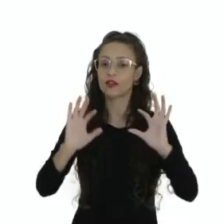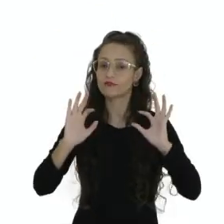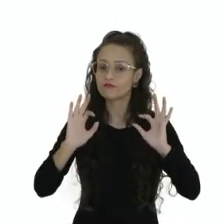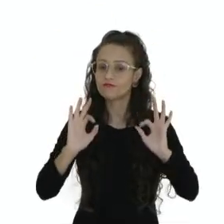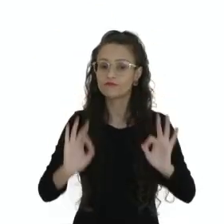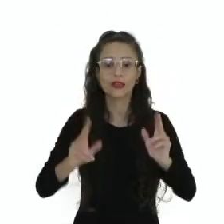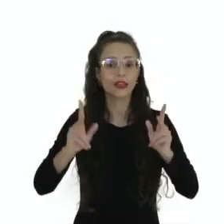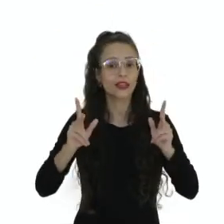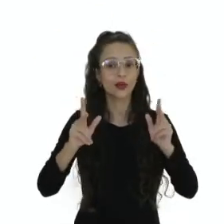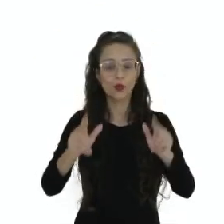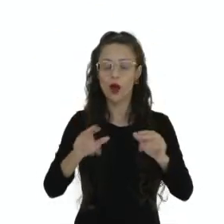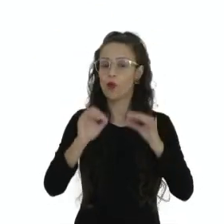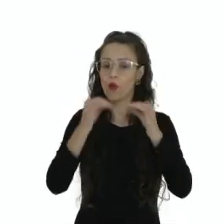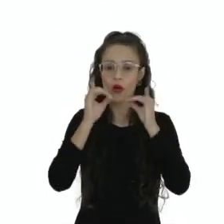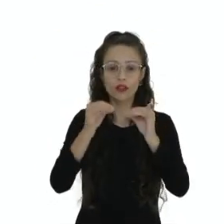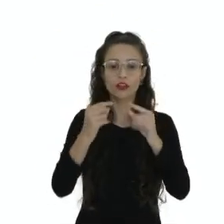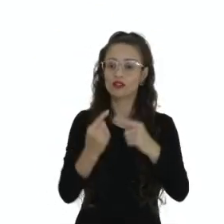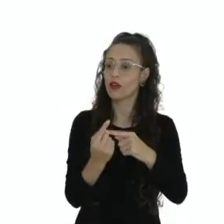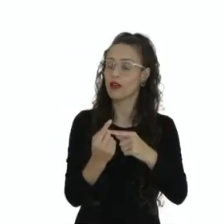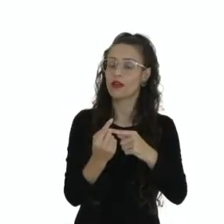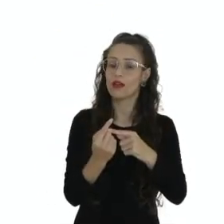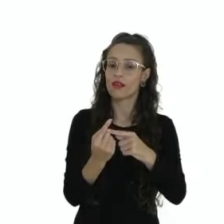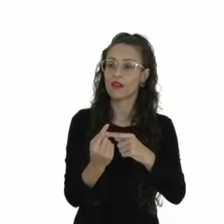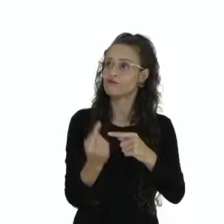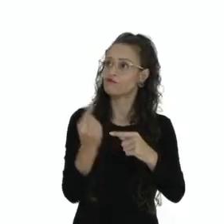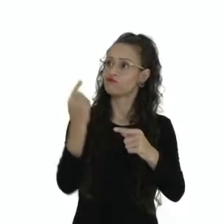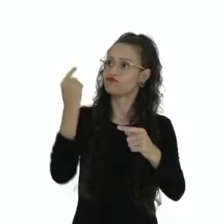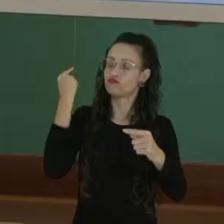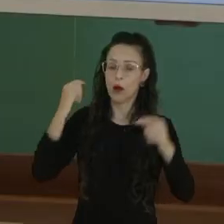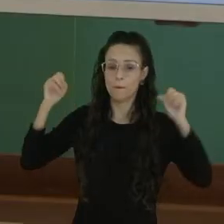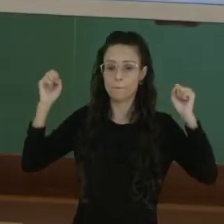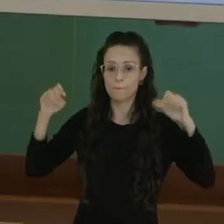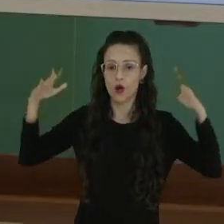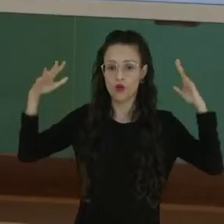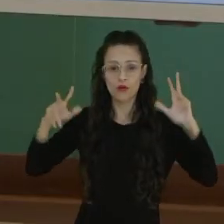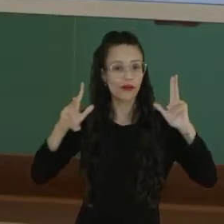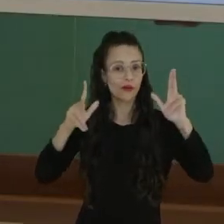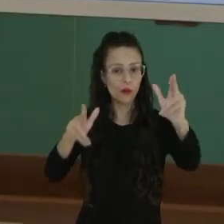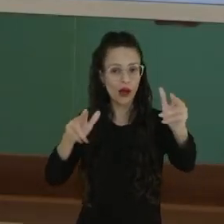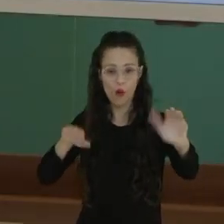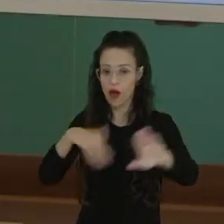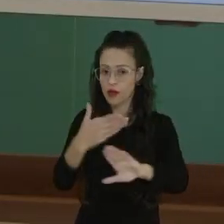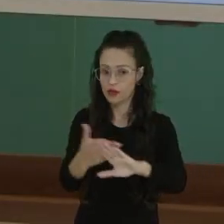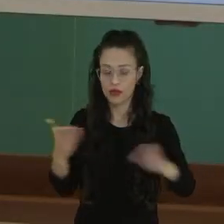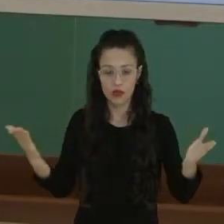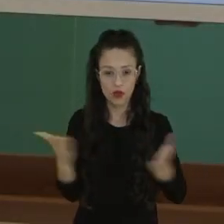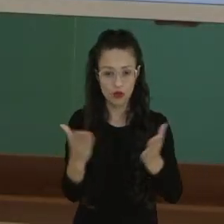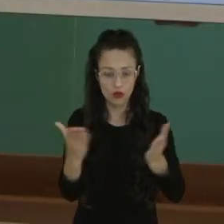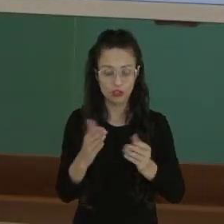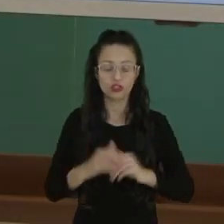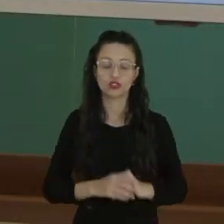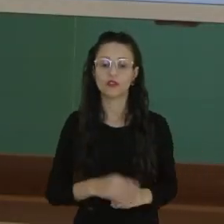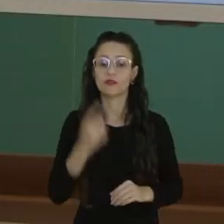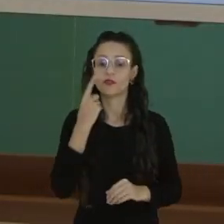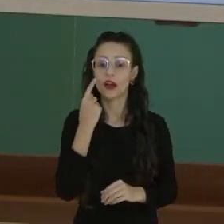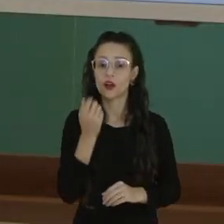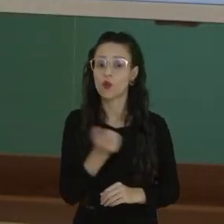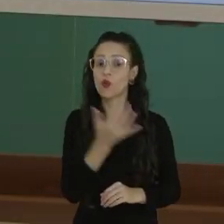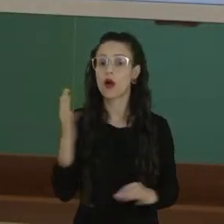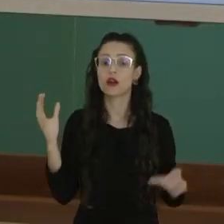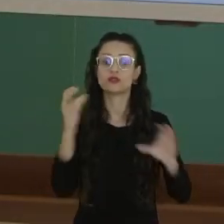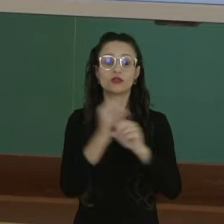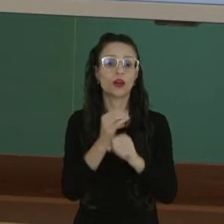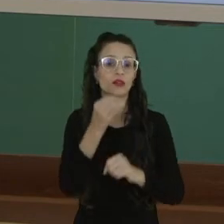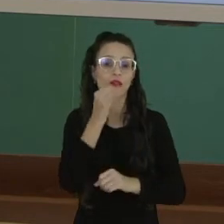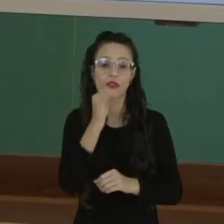exatamente a mesma existente assim que aconteceu o Big Bang. Então vejam, né? A quantidade de energia já existia desde a